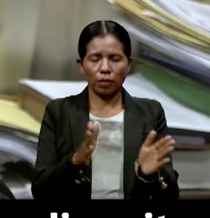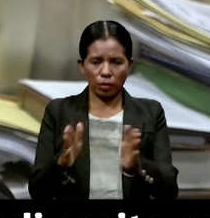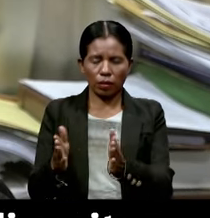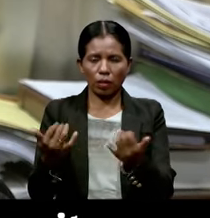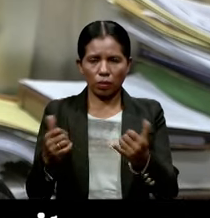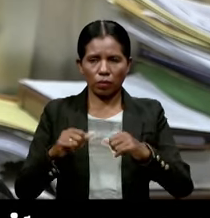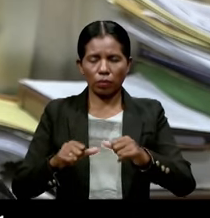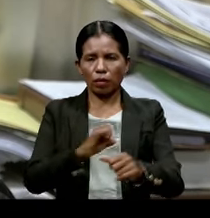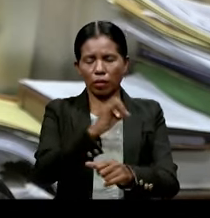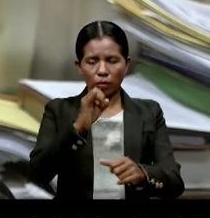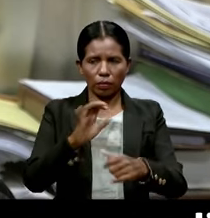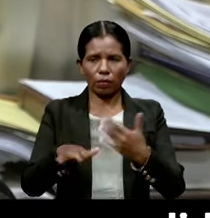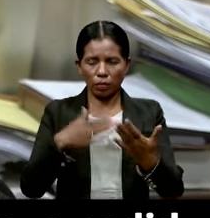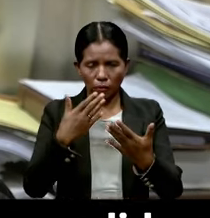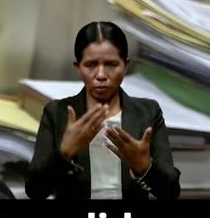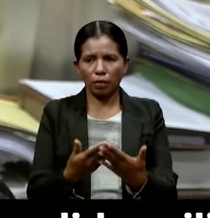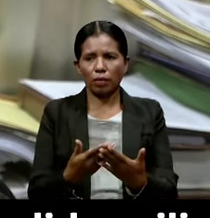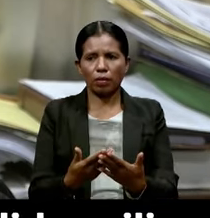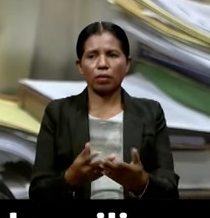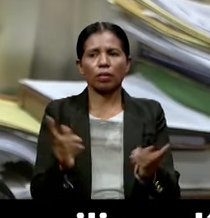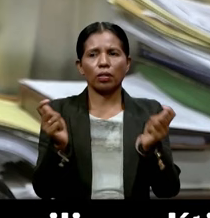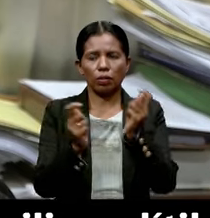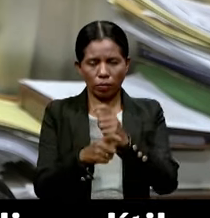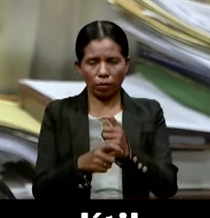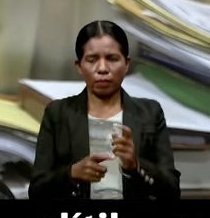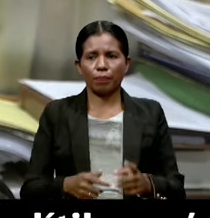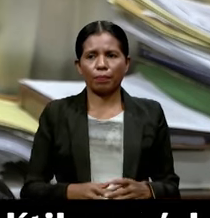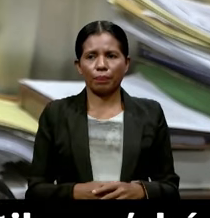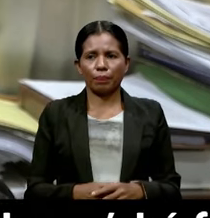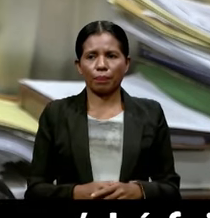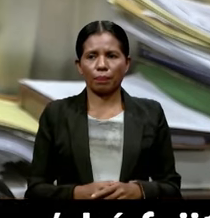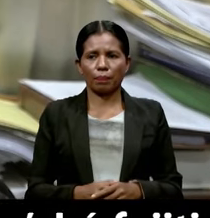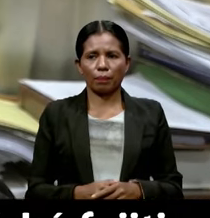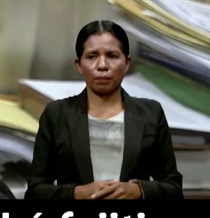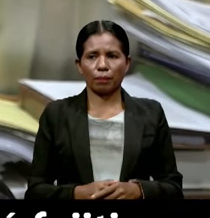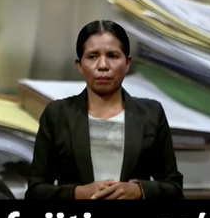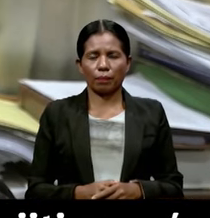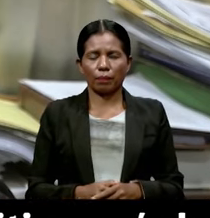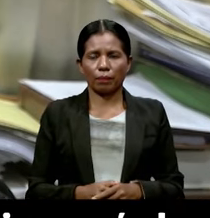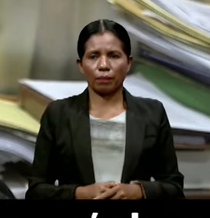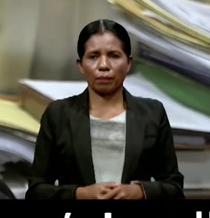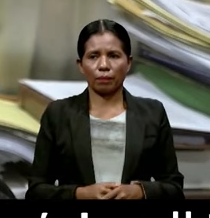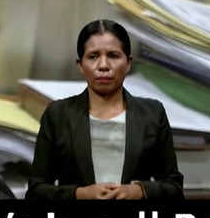tau identifika hotu ser ne memang se troka se troka se troka.